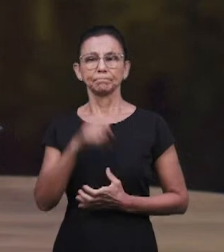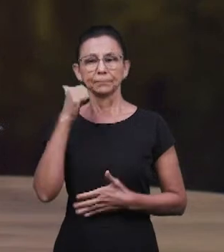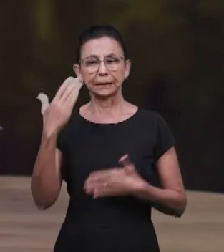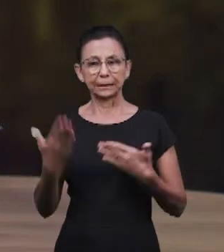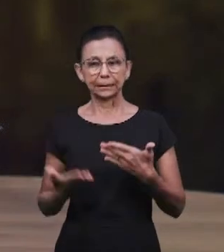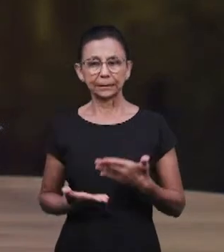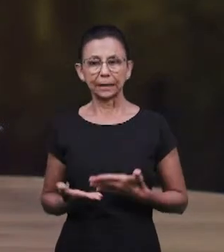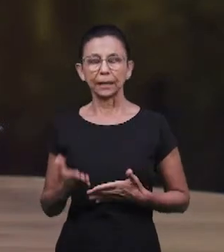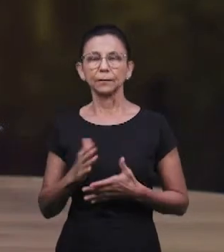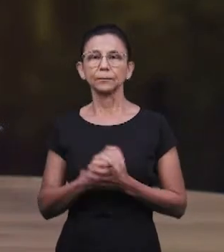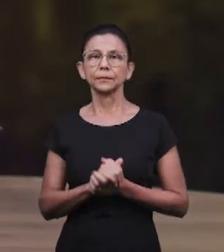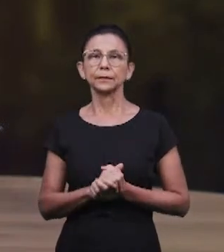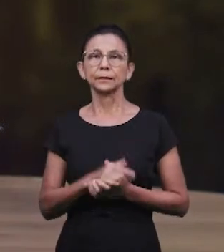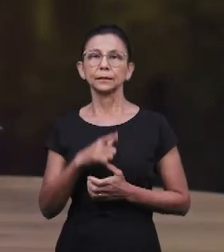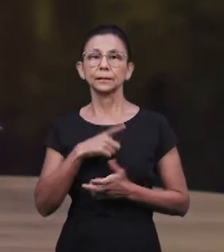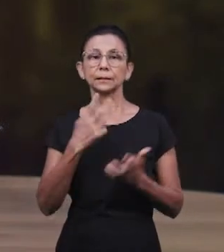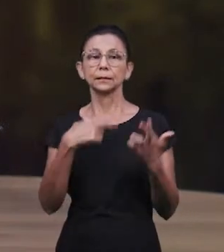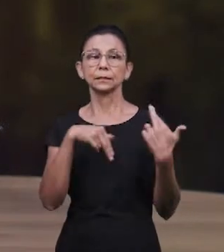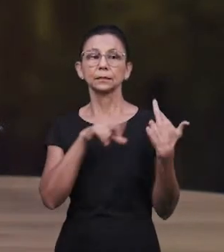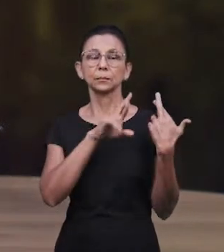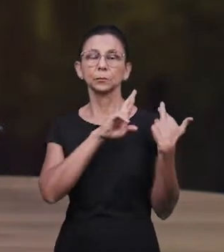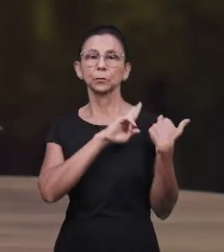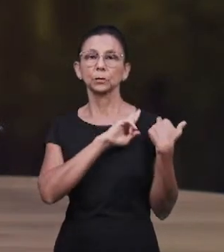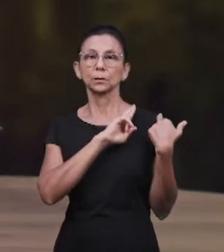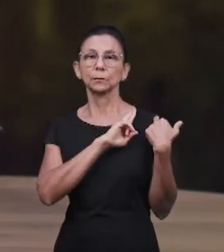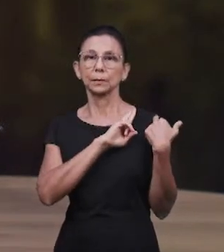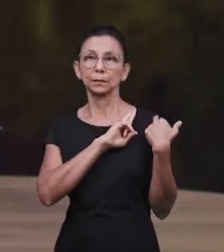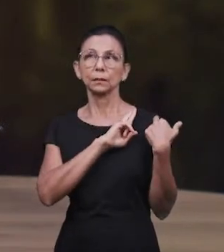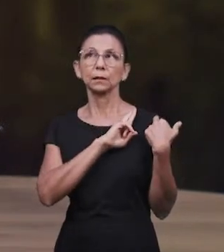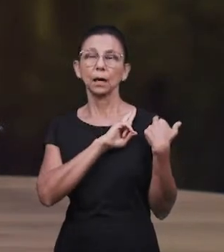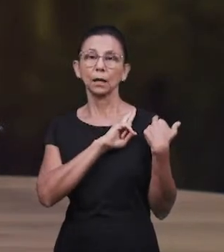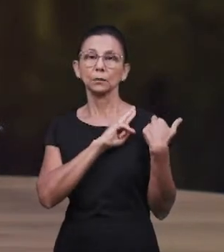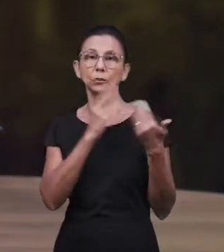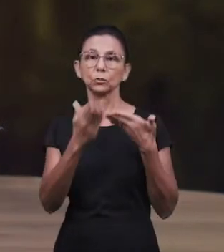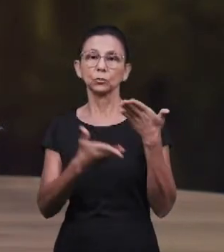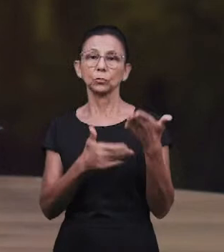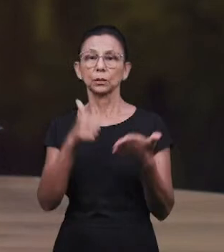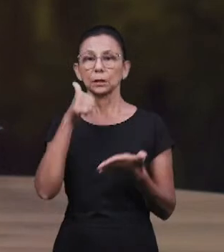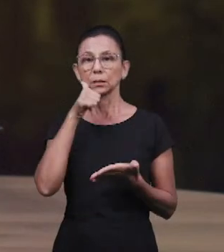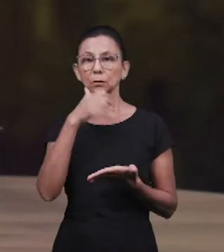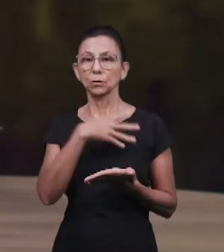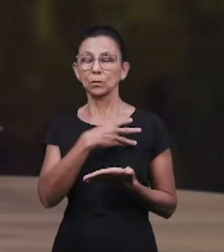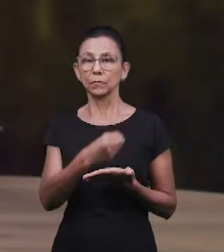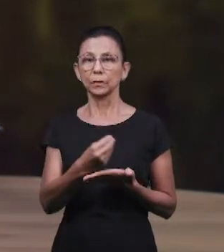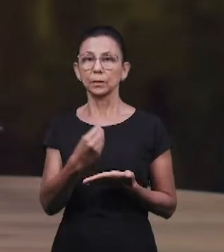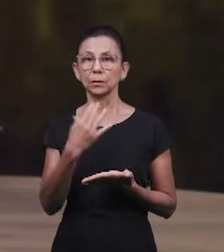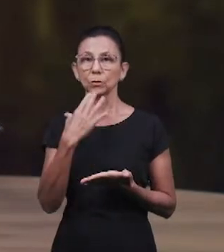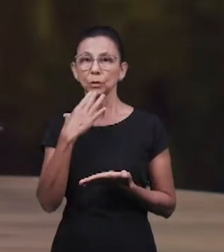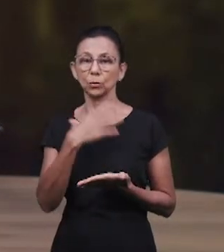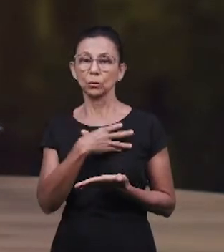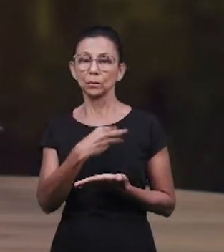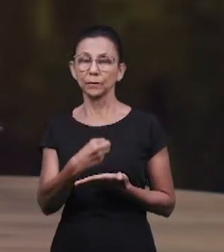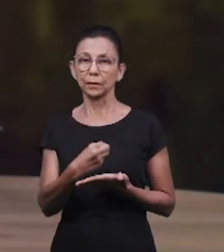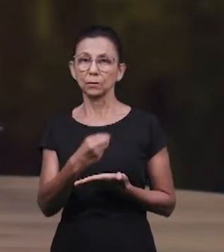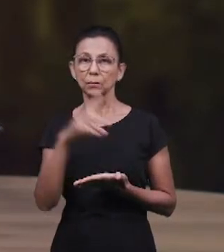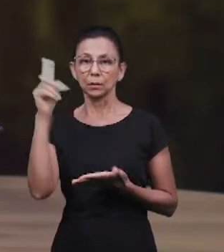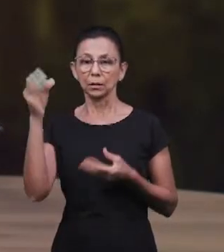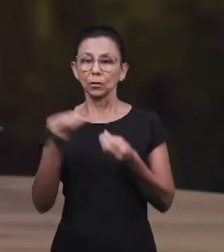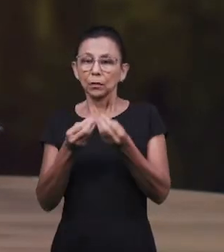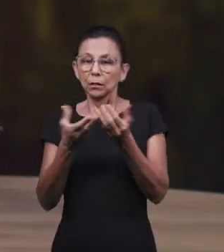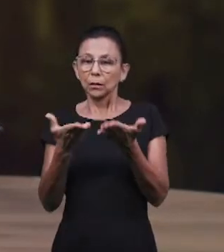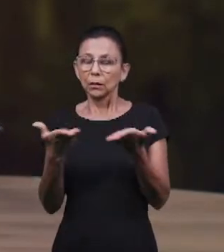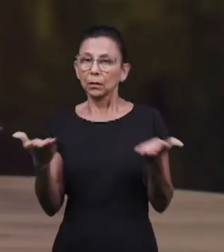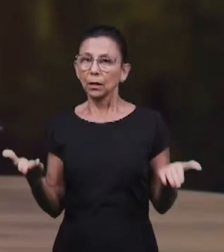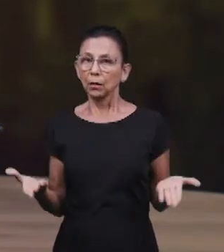serem servas, que prestarão contas a Deus pelos filhos e as filhas que Deus lhes